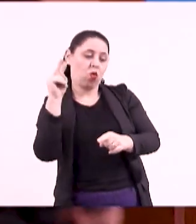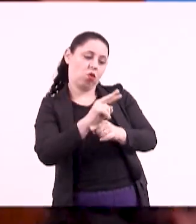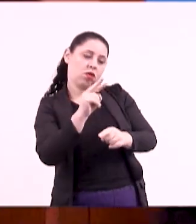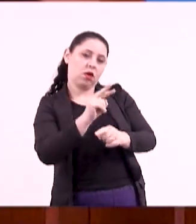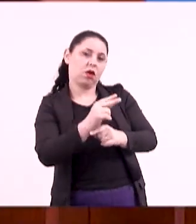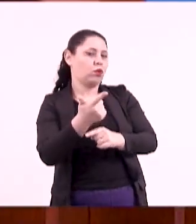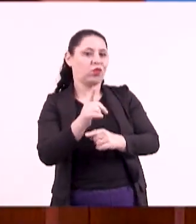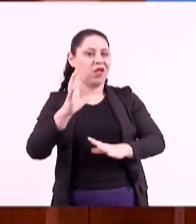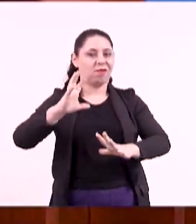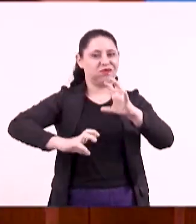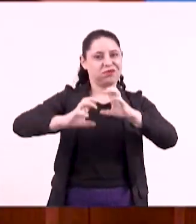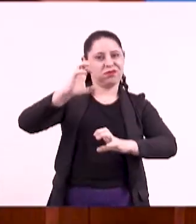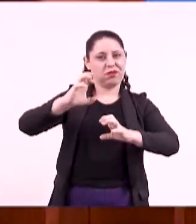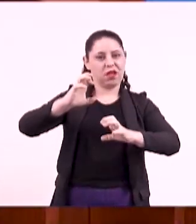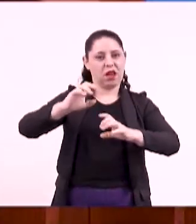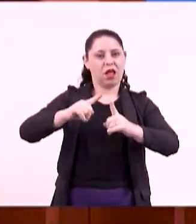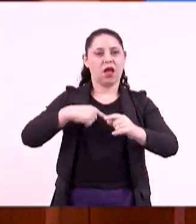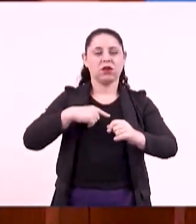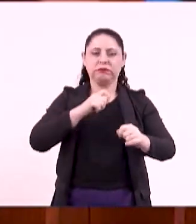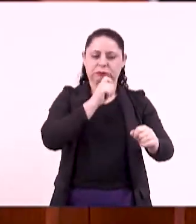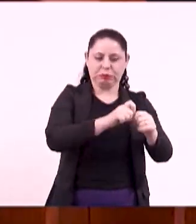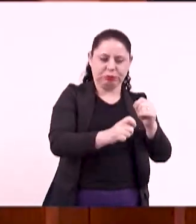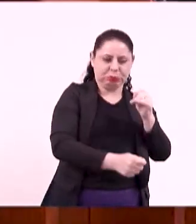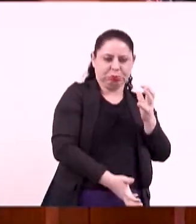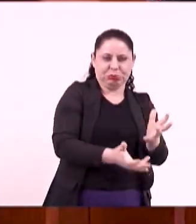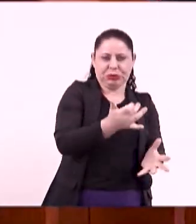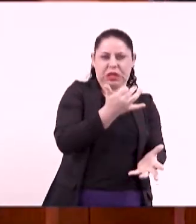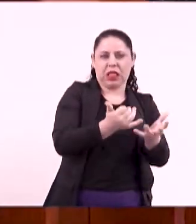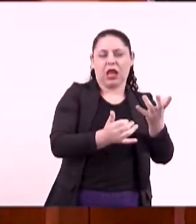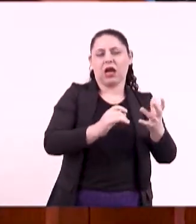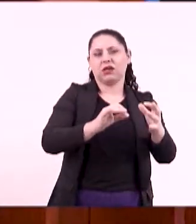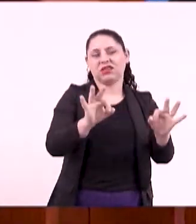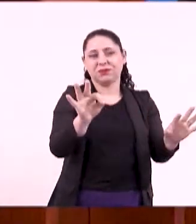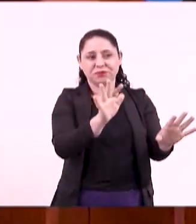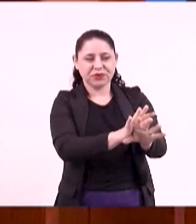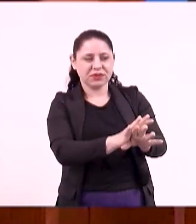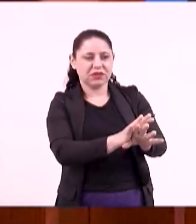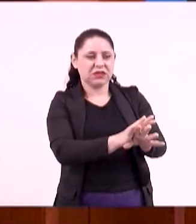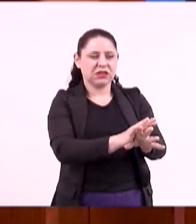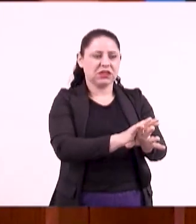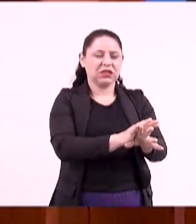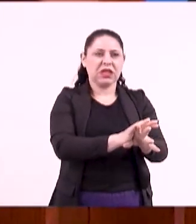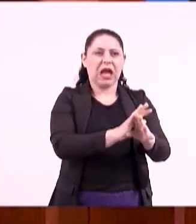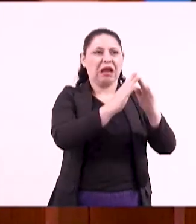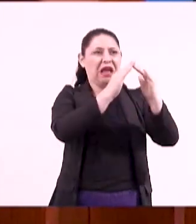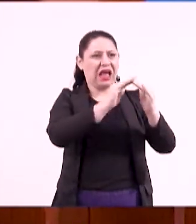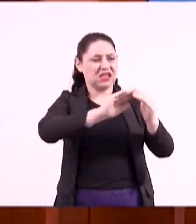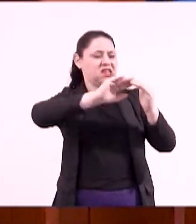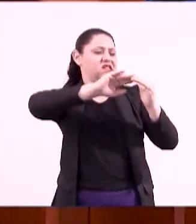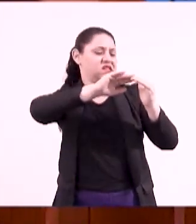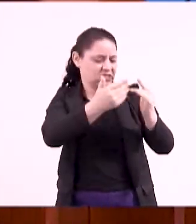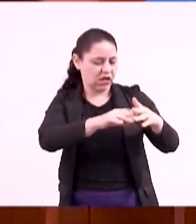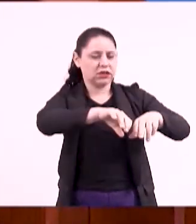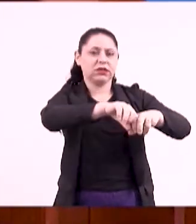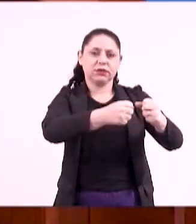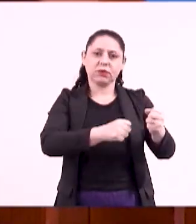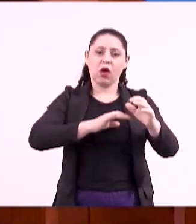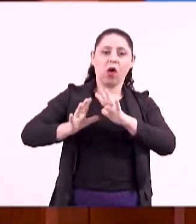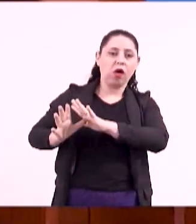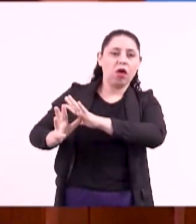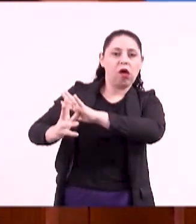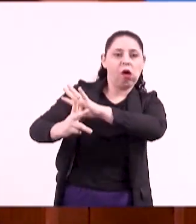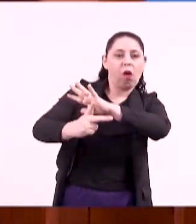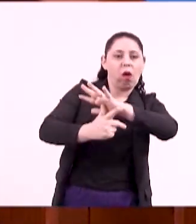para não ter atrito, pondo fogo na parada do milho, acabando com as terras, quebrando as casas, destruindo,